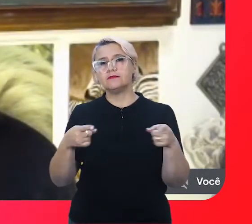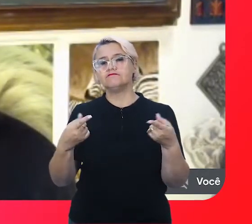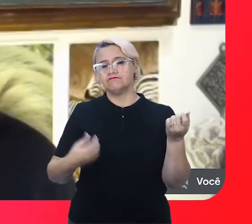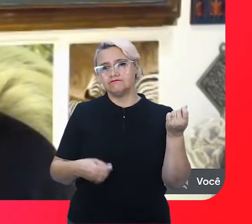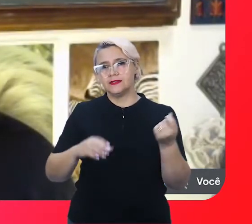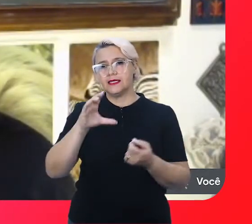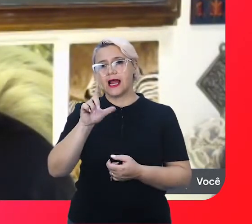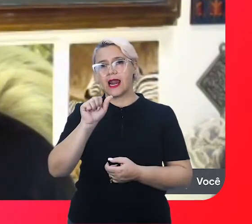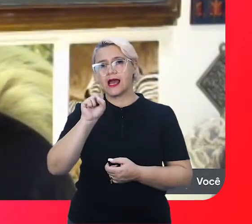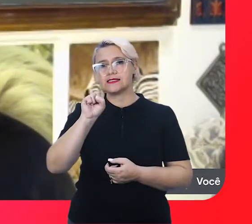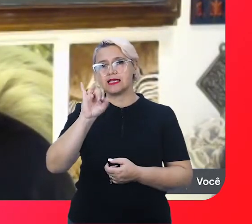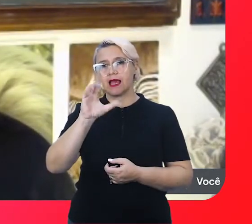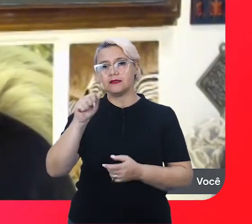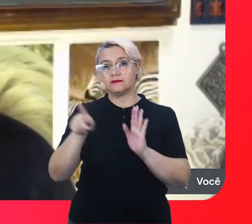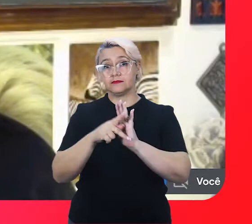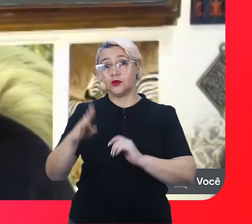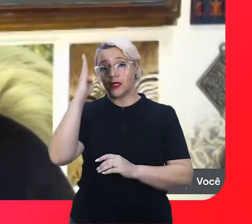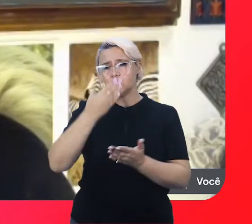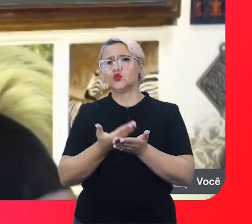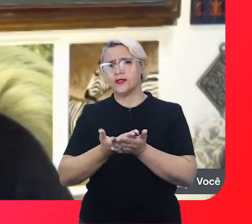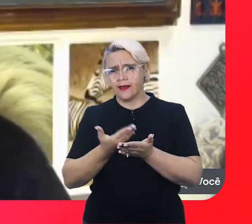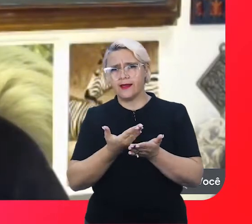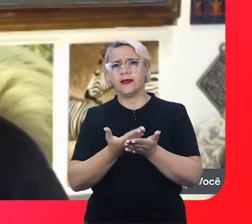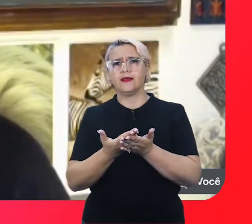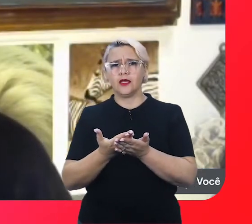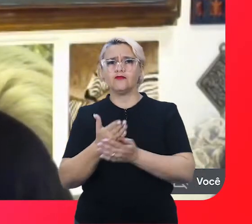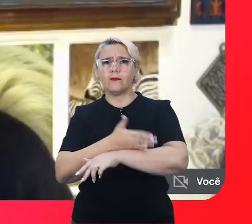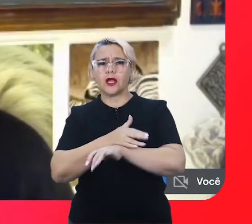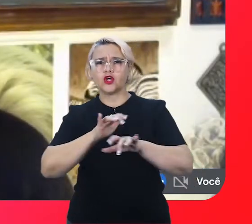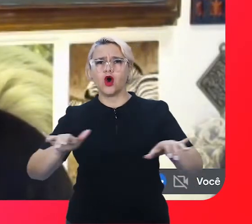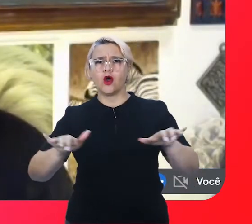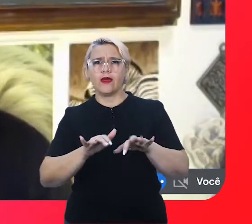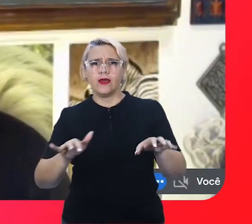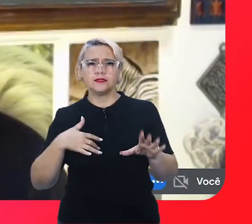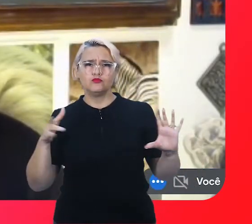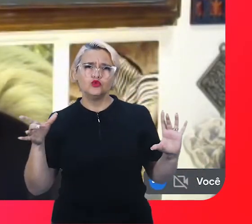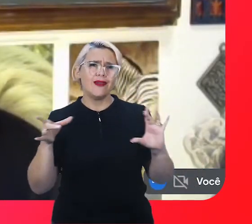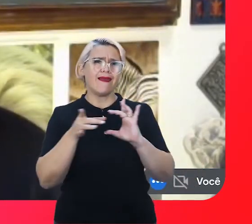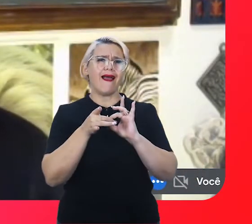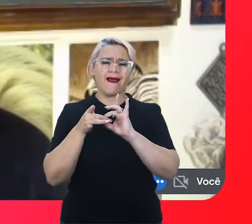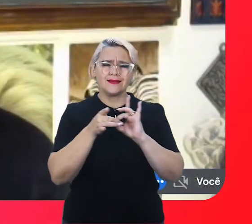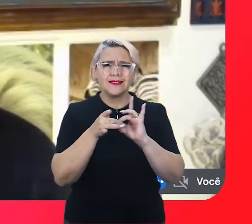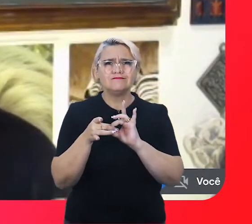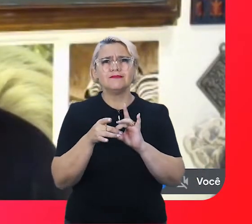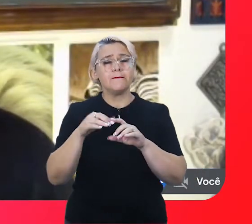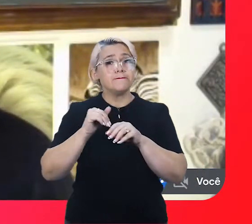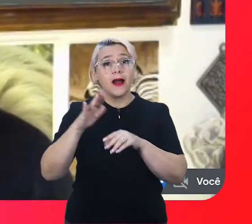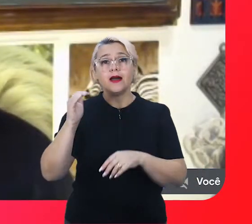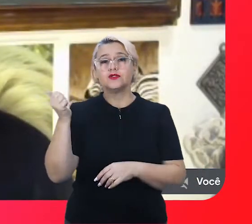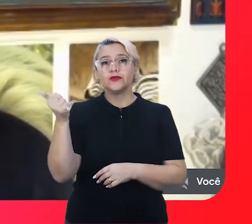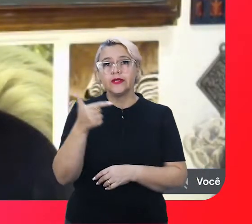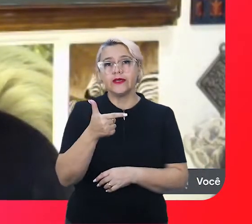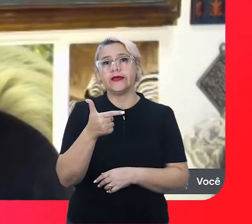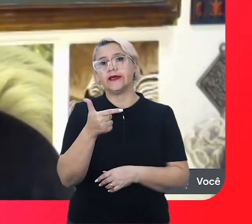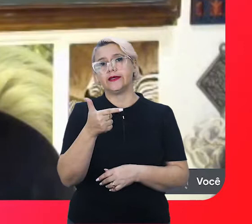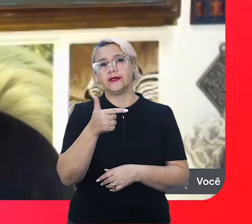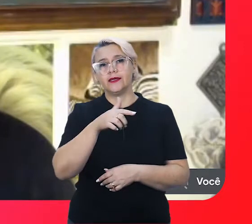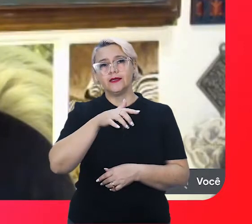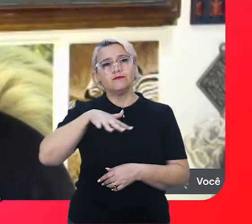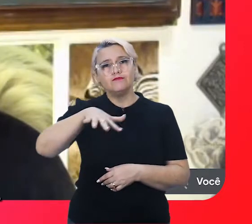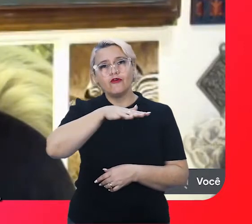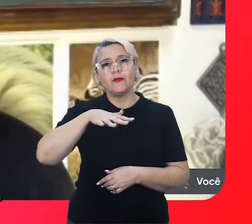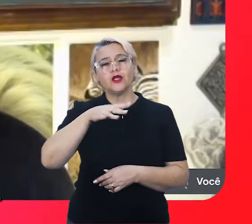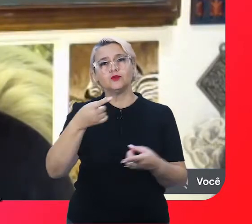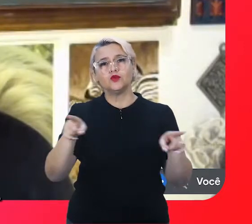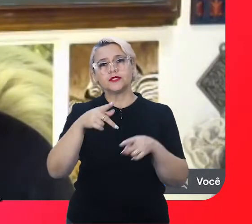música clássica no Brasil, fiz prática de orquestra, era muito ligada, mais do que aos movimentos de música